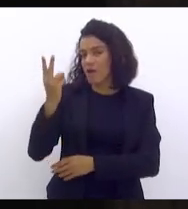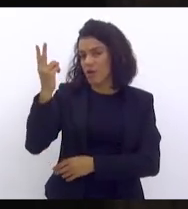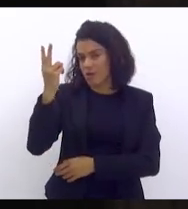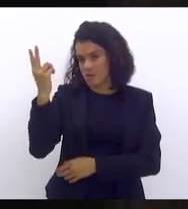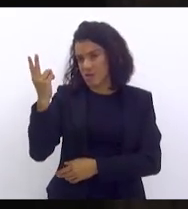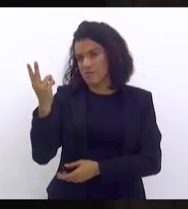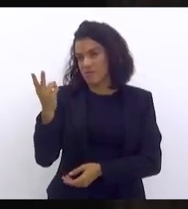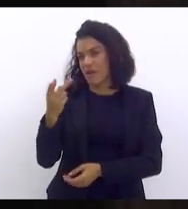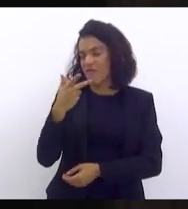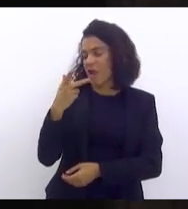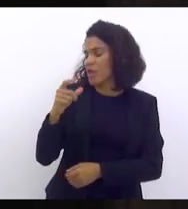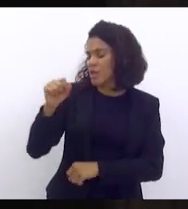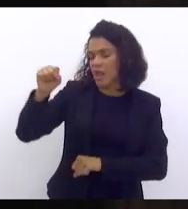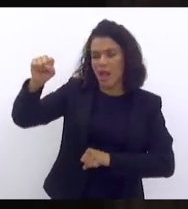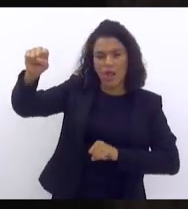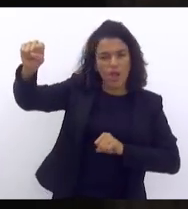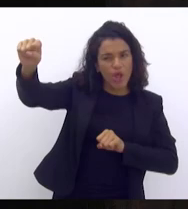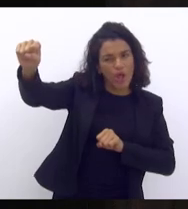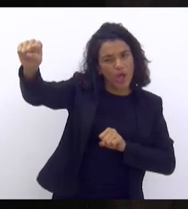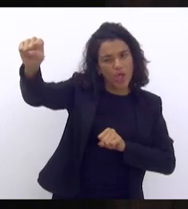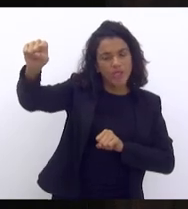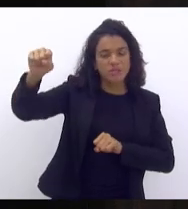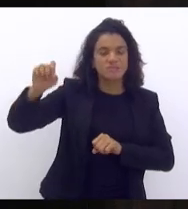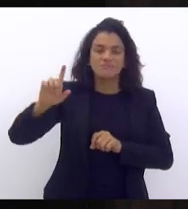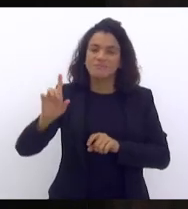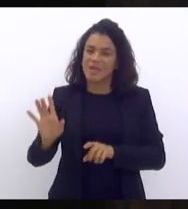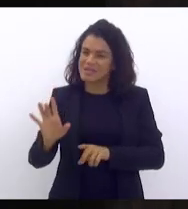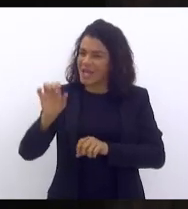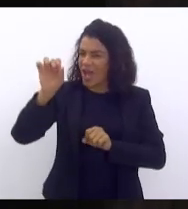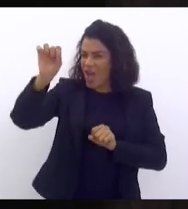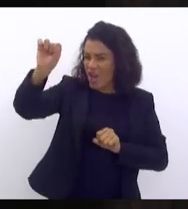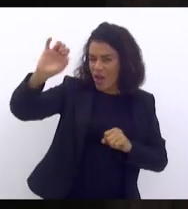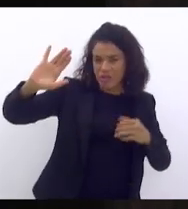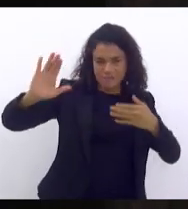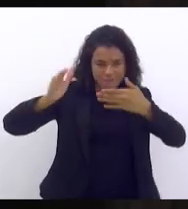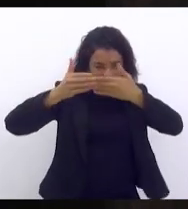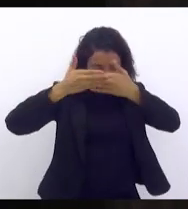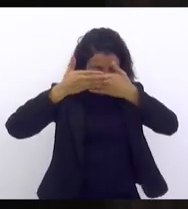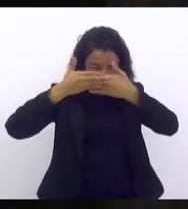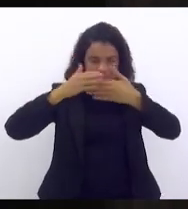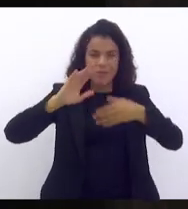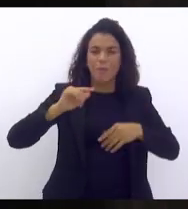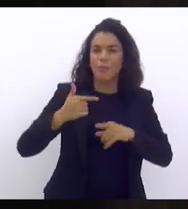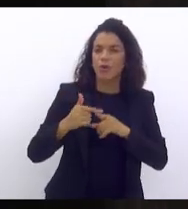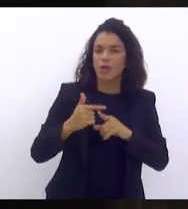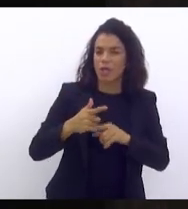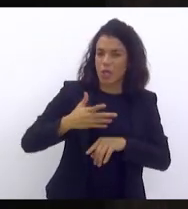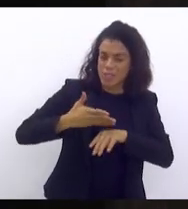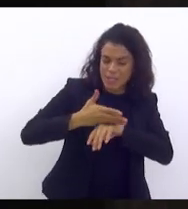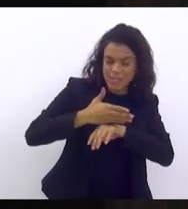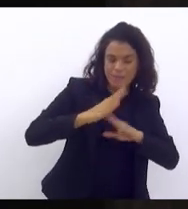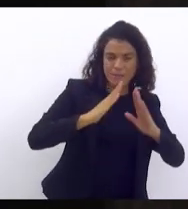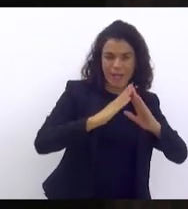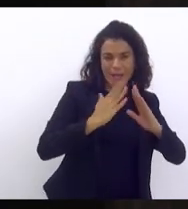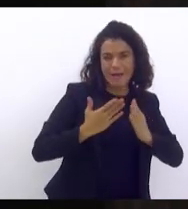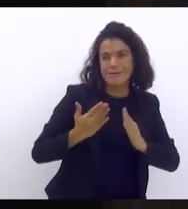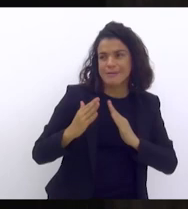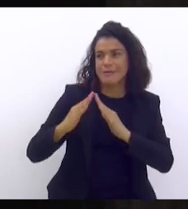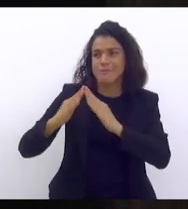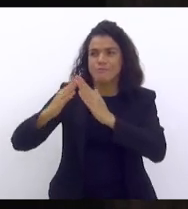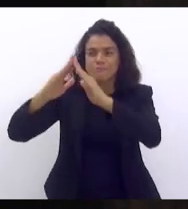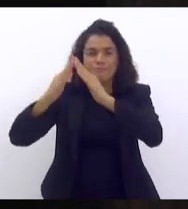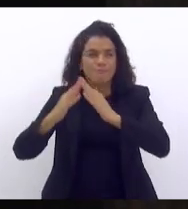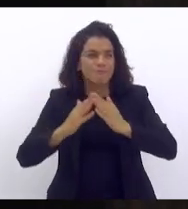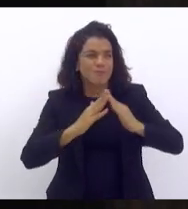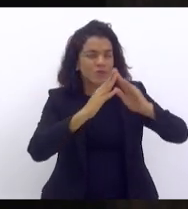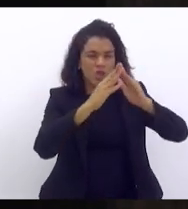são chamadas de heróis, mas somos heróis silenciosos. Nós que entramos em todas as casas, entramos nas comunidades, né, enfrentamos